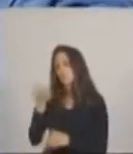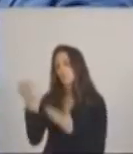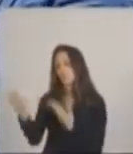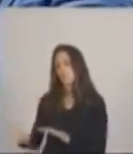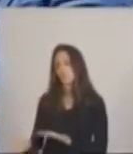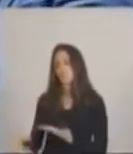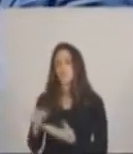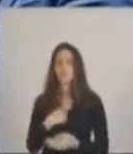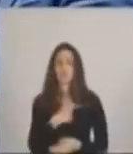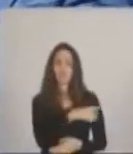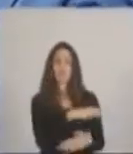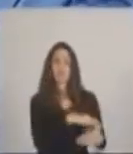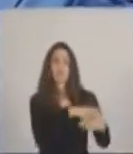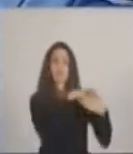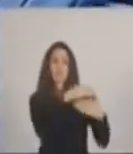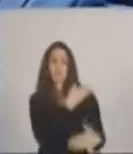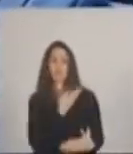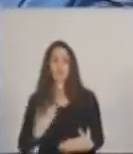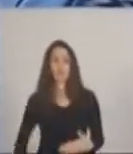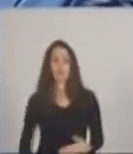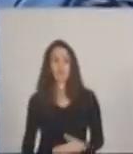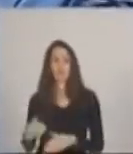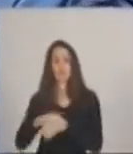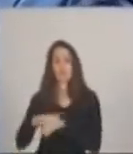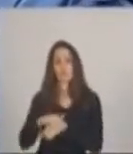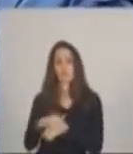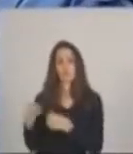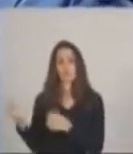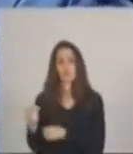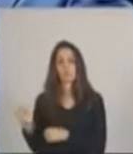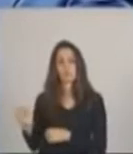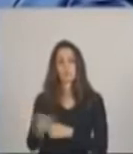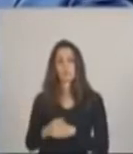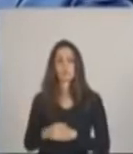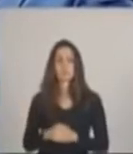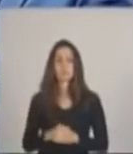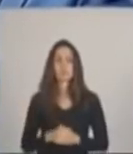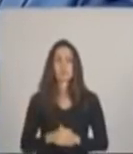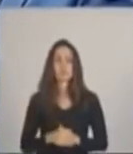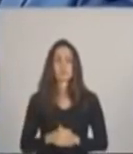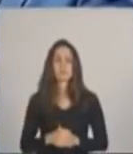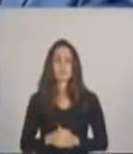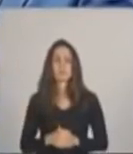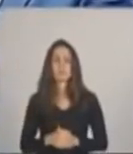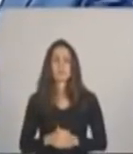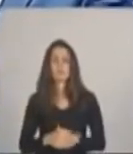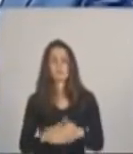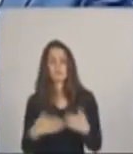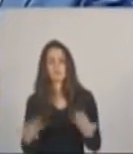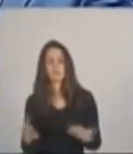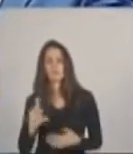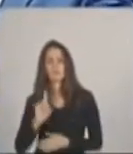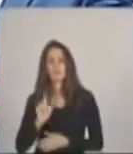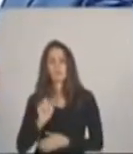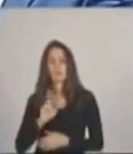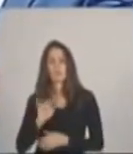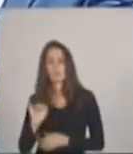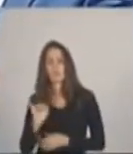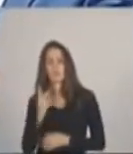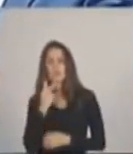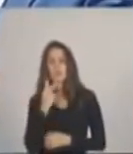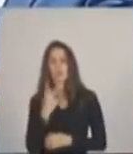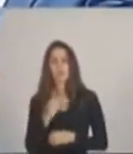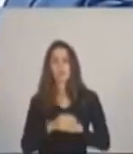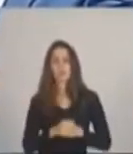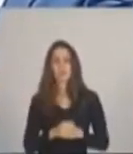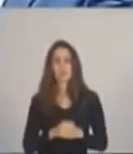líder do governo está fazendo uma conversa com ele aqui. O deputado Dari pediu a palavra e aí ele acabou não se pronunciando. É que ele está querendo que a gente